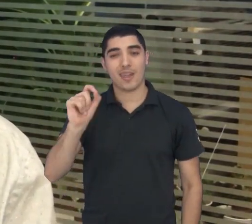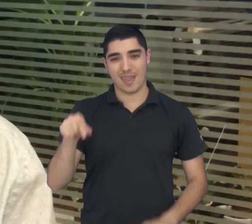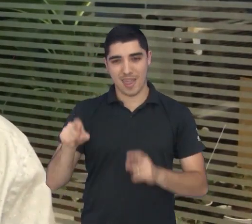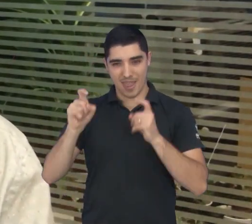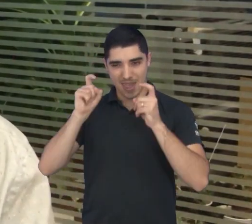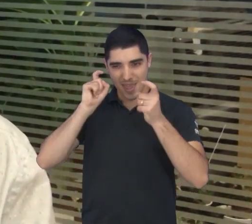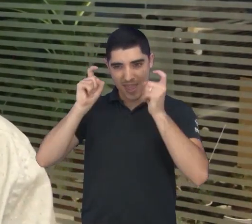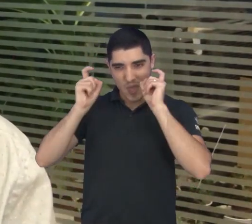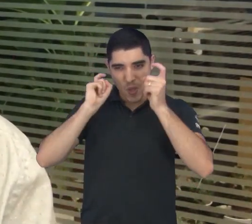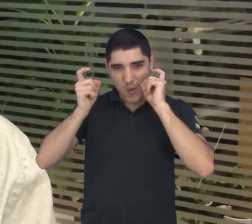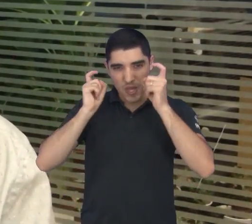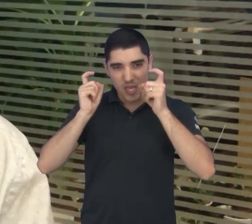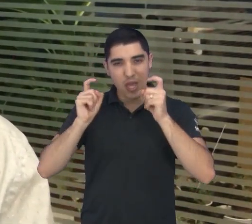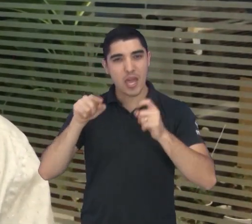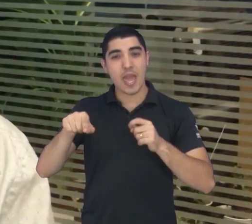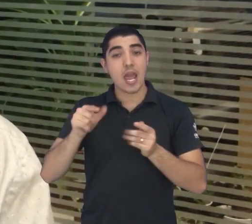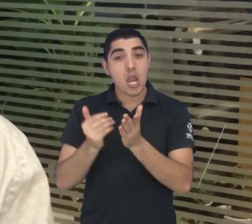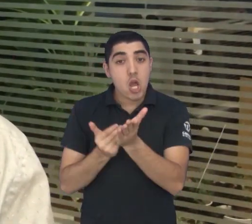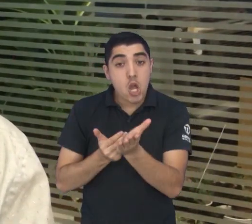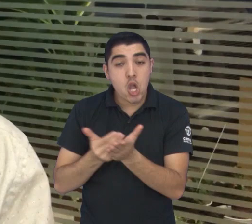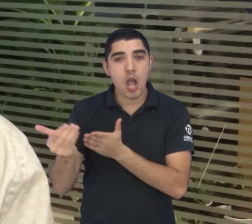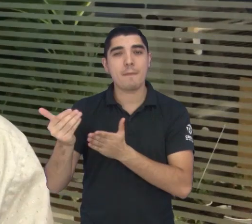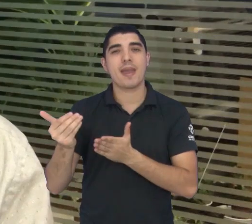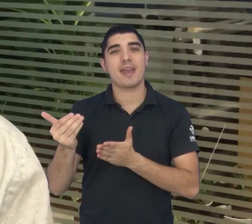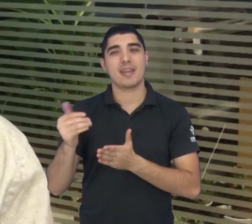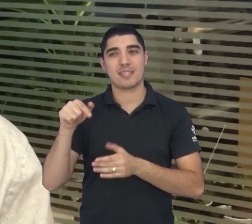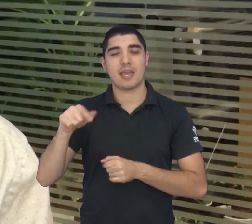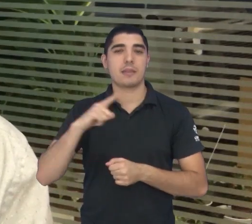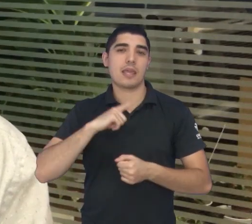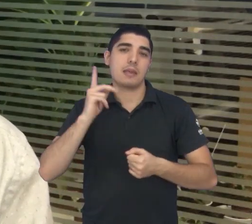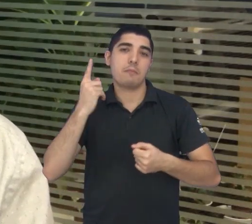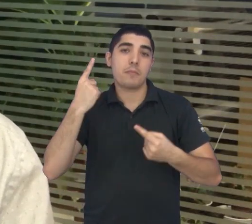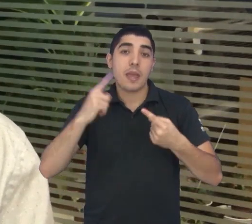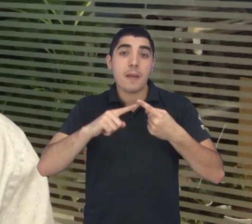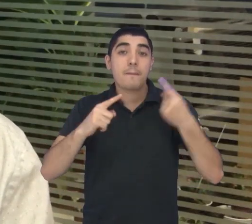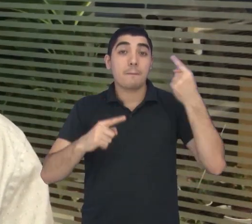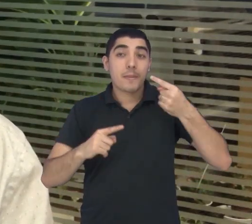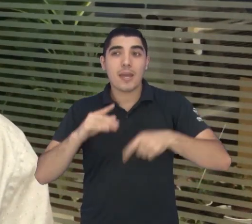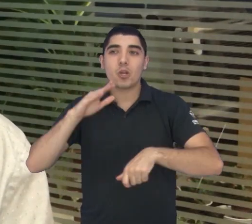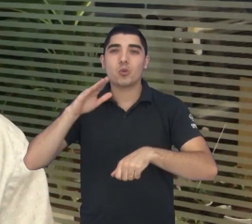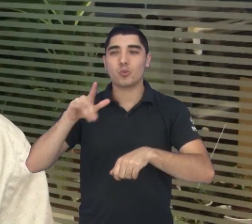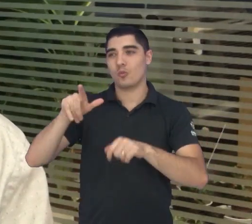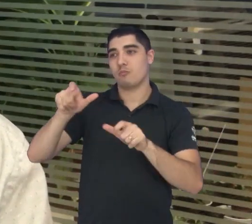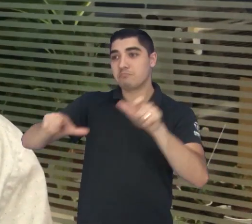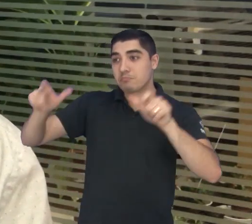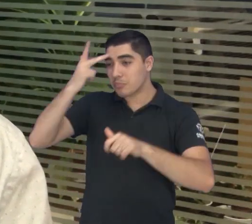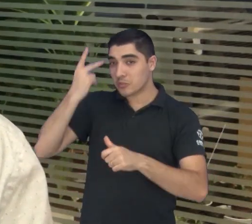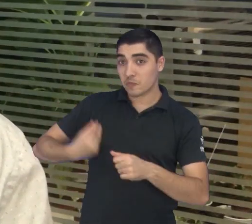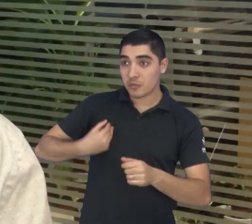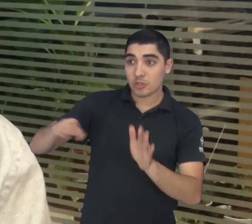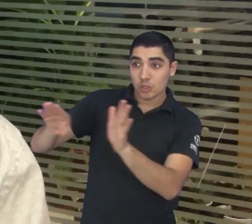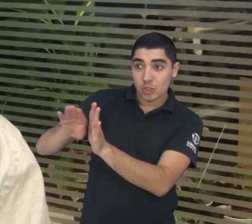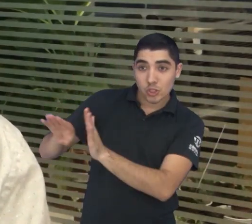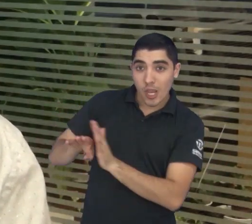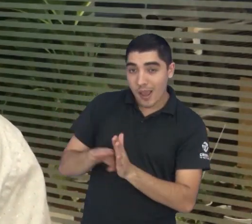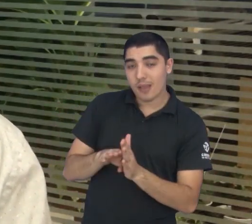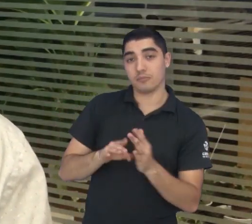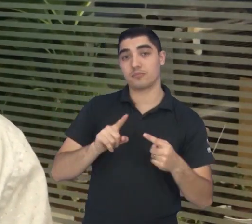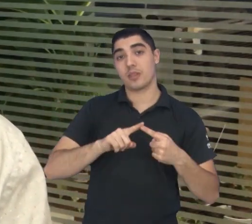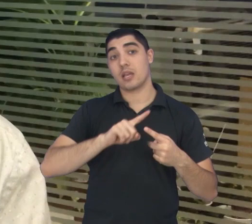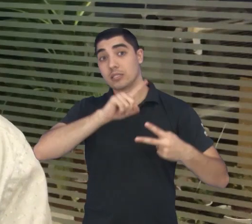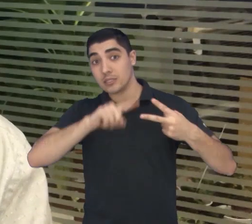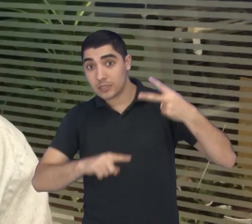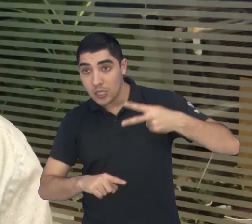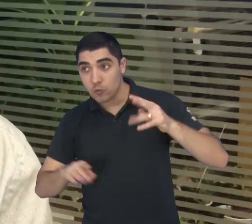começa ali na hora agendada, no início, primeira chamada, segunda chamada. Ela tem que se iniciar antes, com um